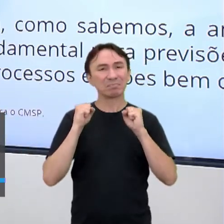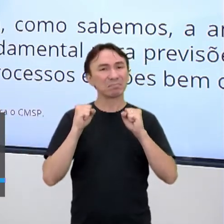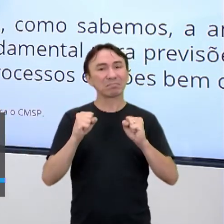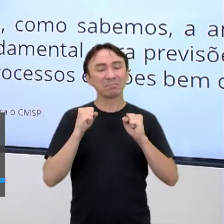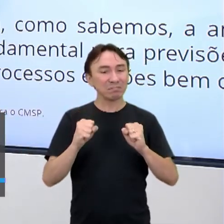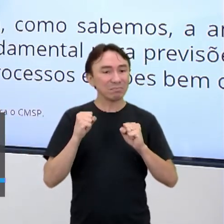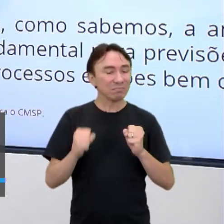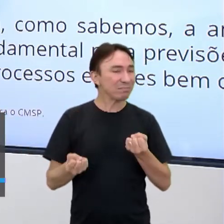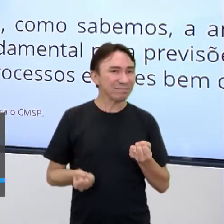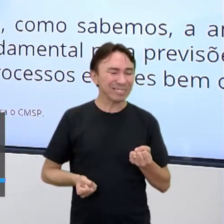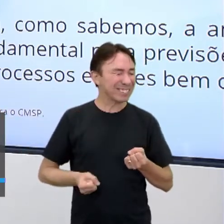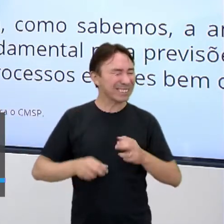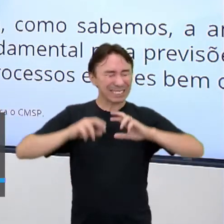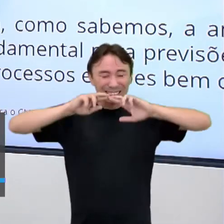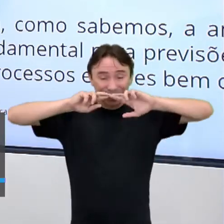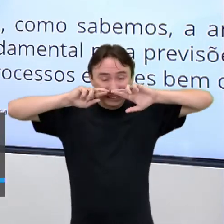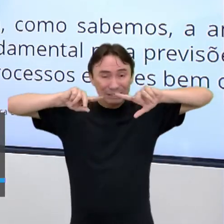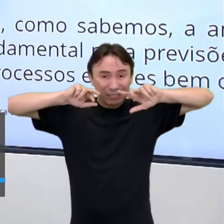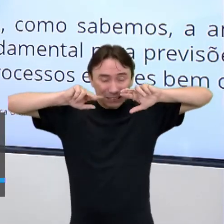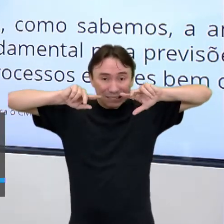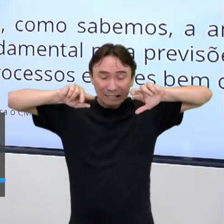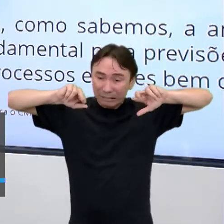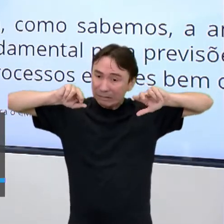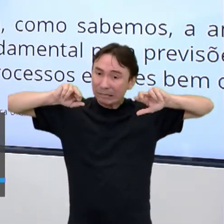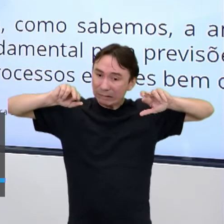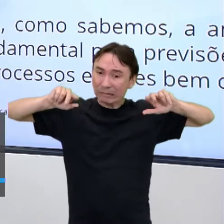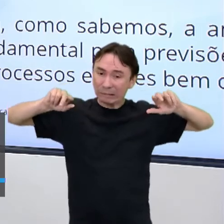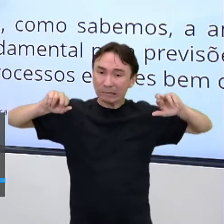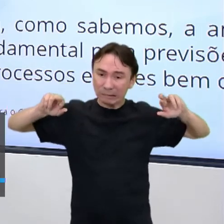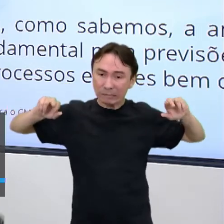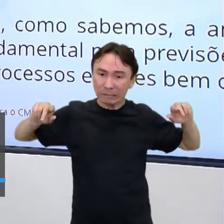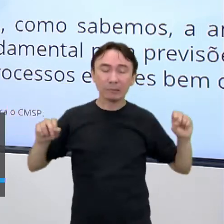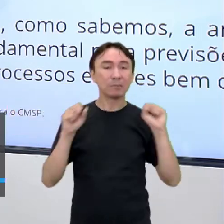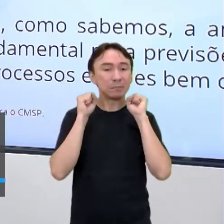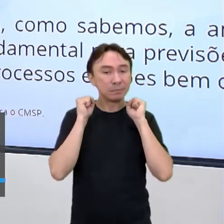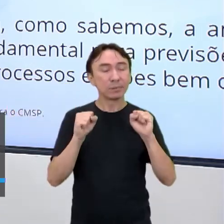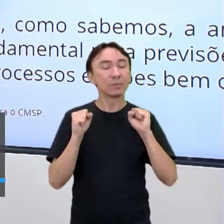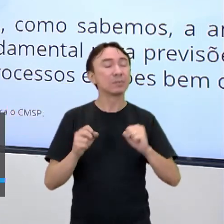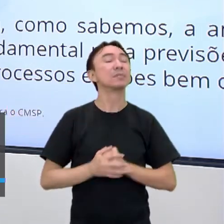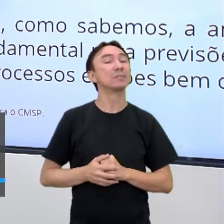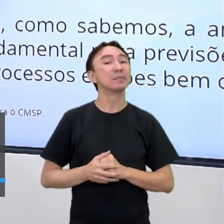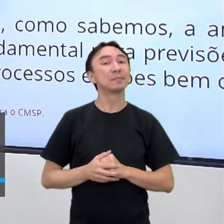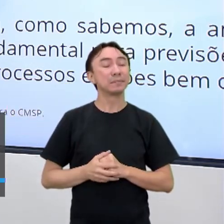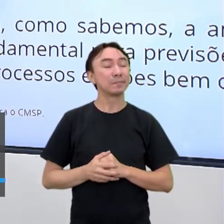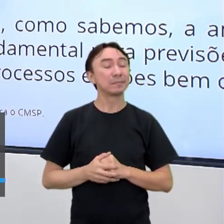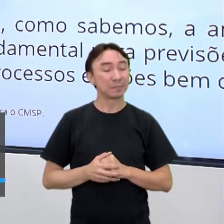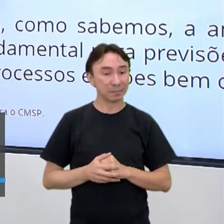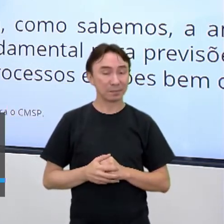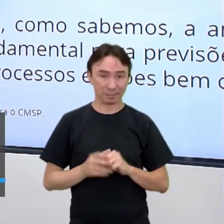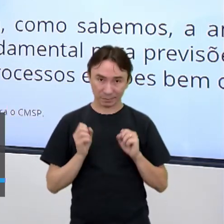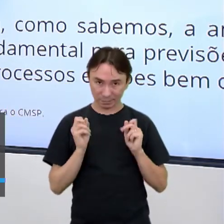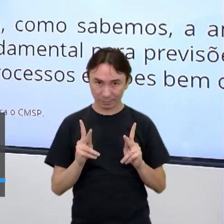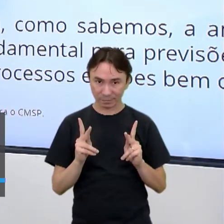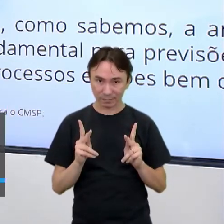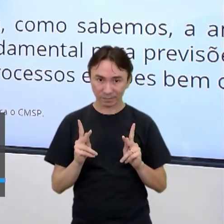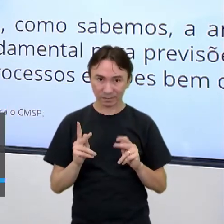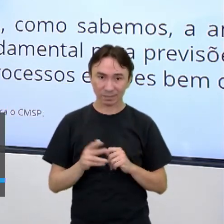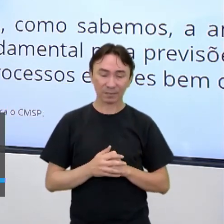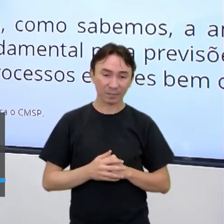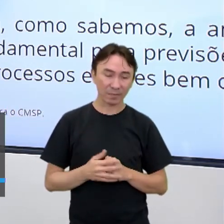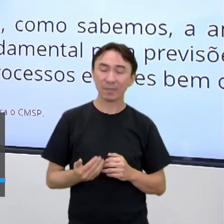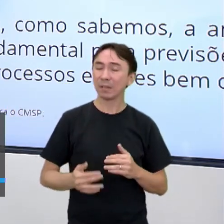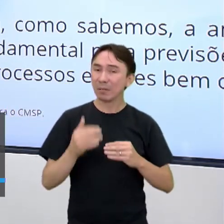para um universo que a gente não tem a mínima noção. Tudo bem? Então, essa ideia, tá? A regressão